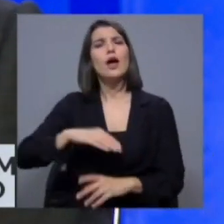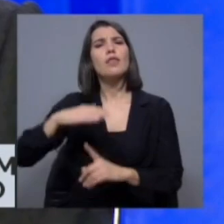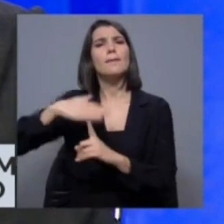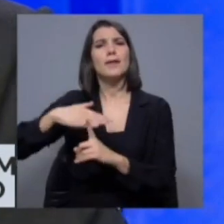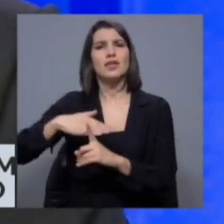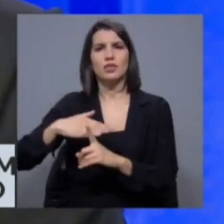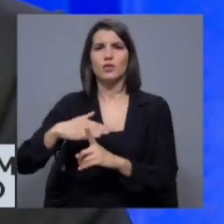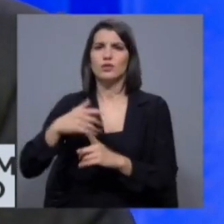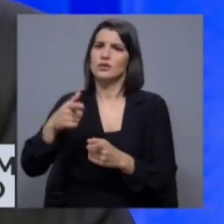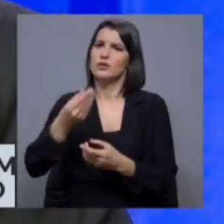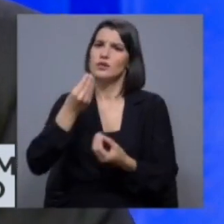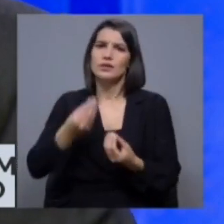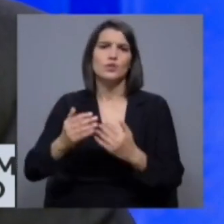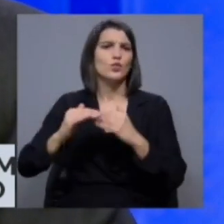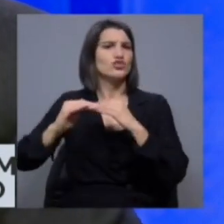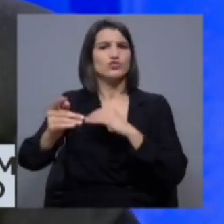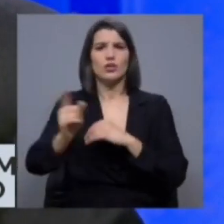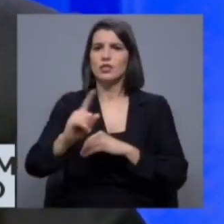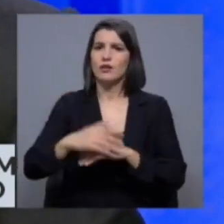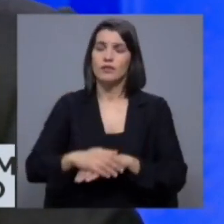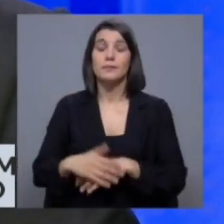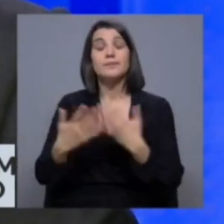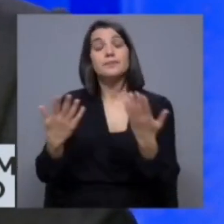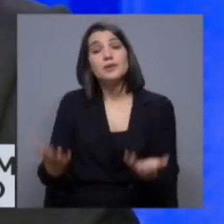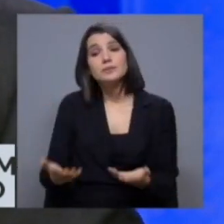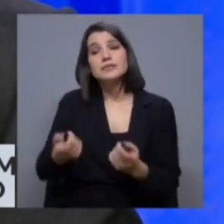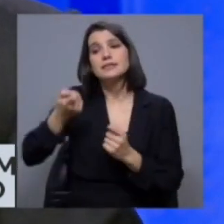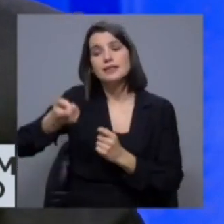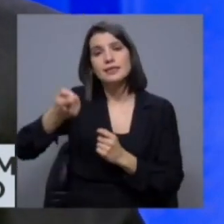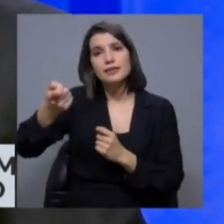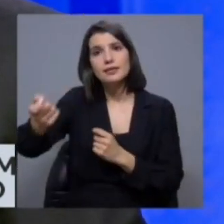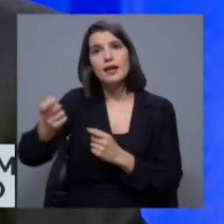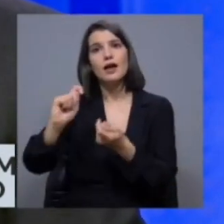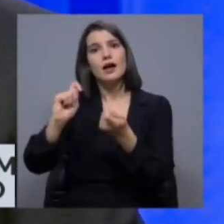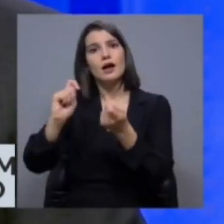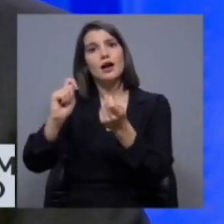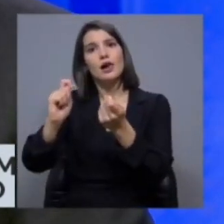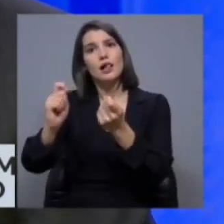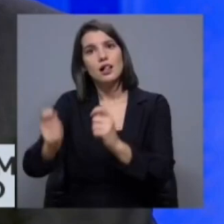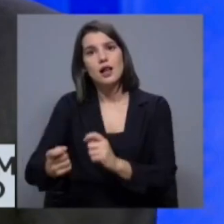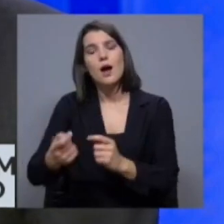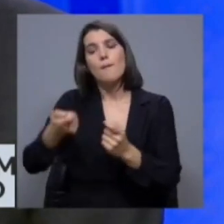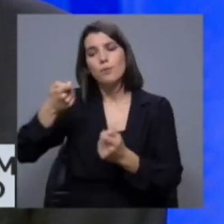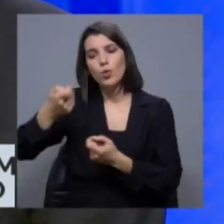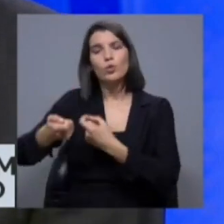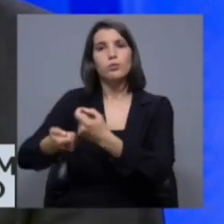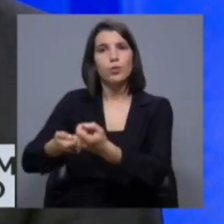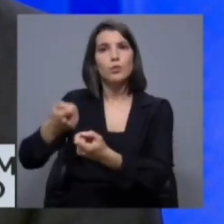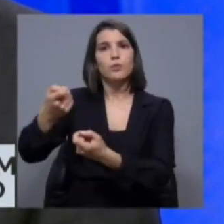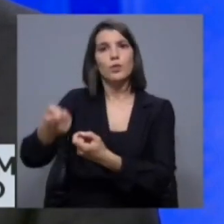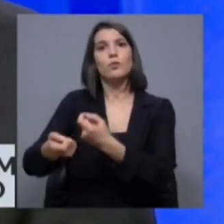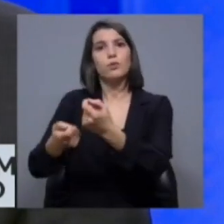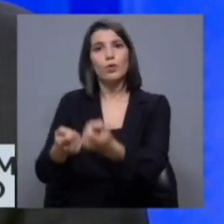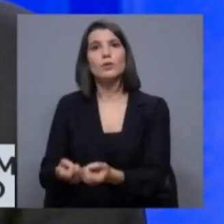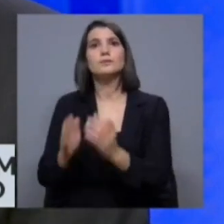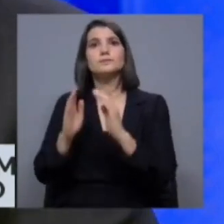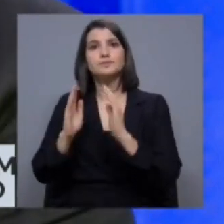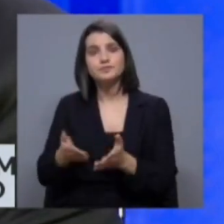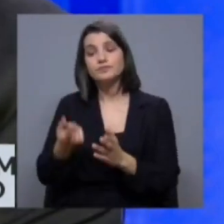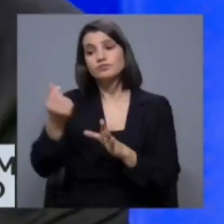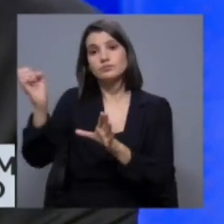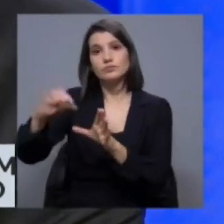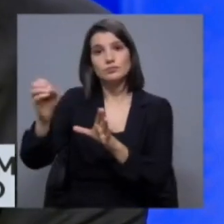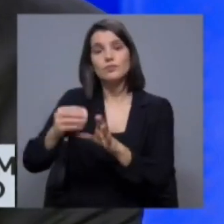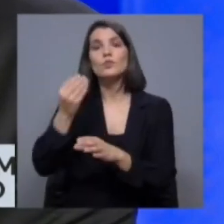e não é sustentável EA solução é adotar uma forma gradual que a tradição é obviamente tracks a Global adotar um pilar de